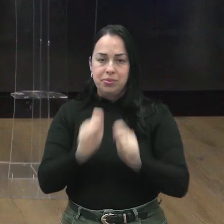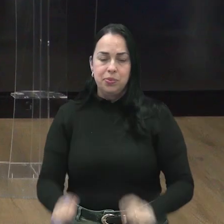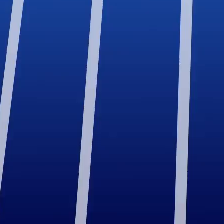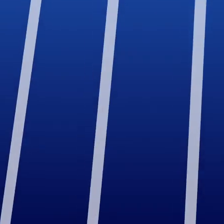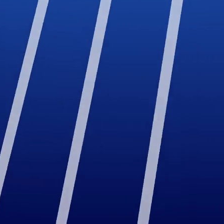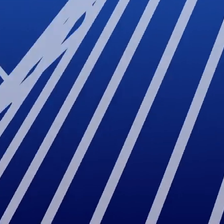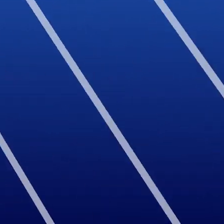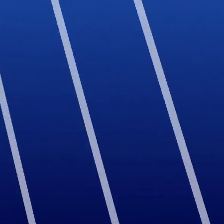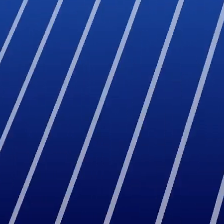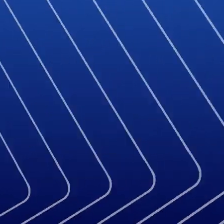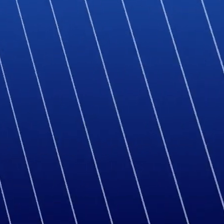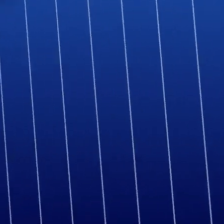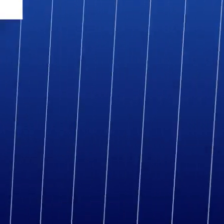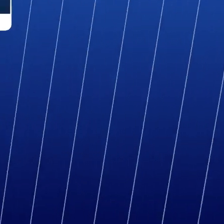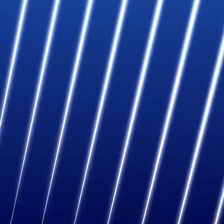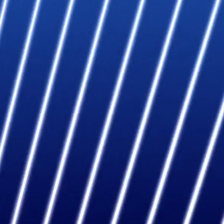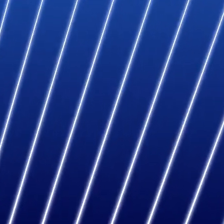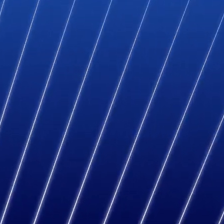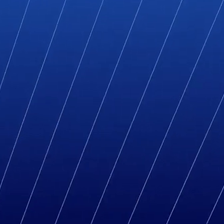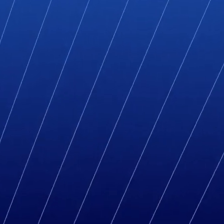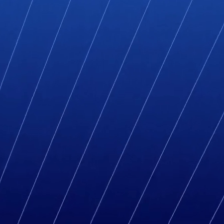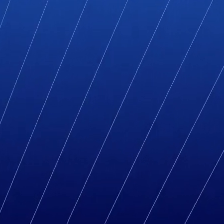Entrevista.